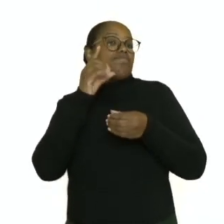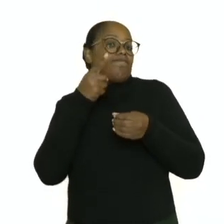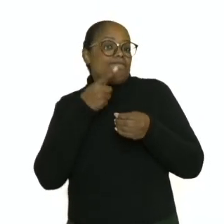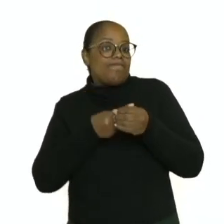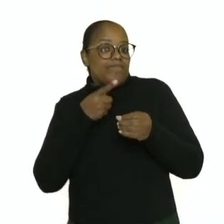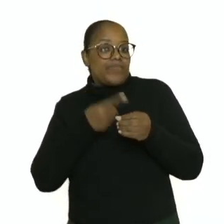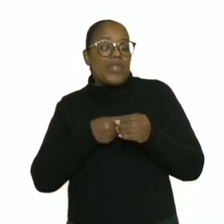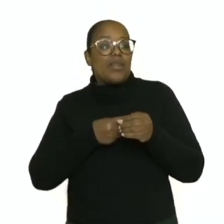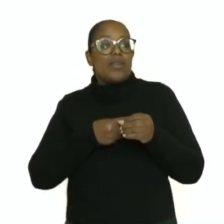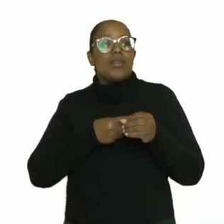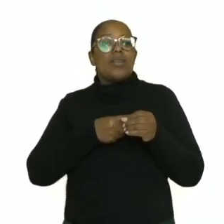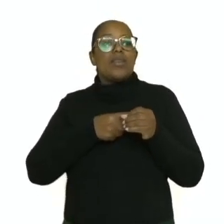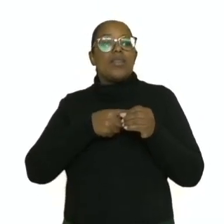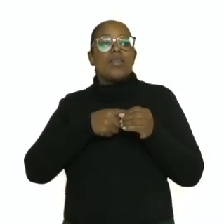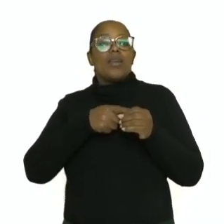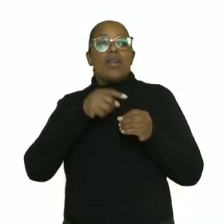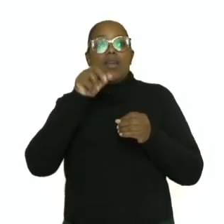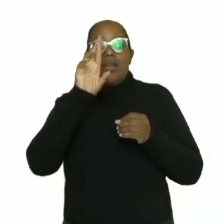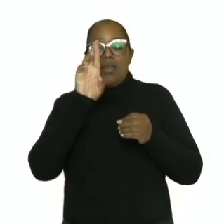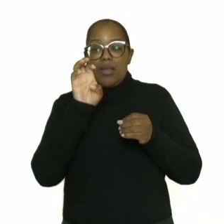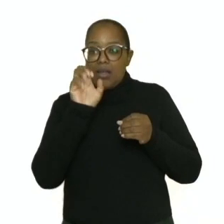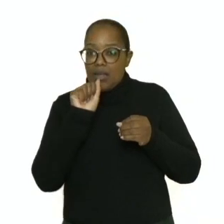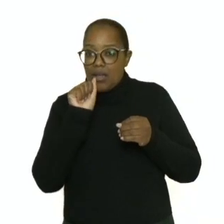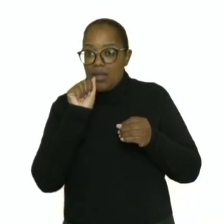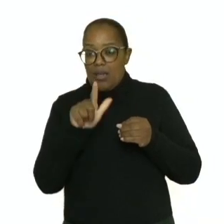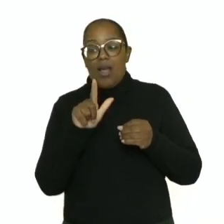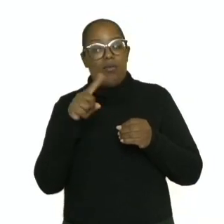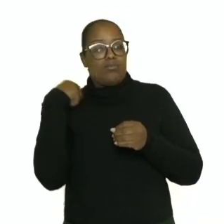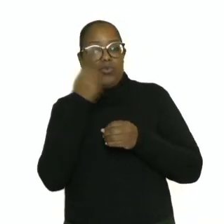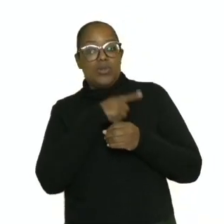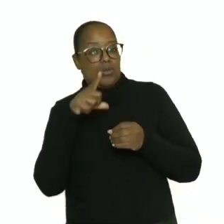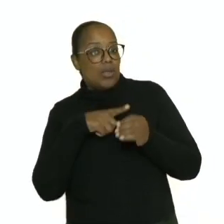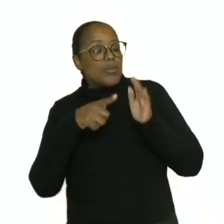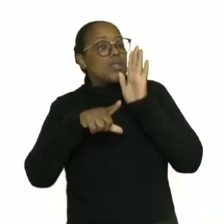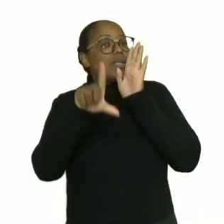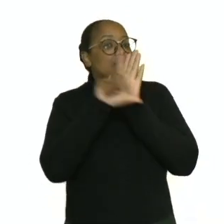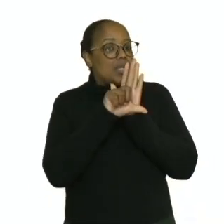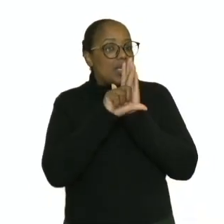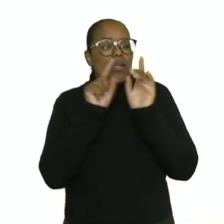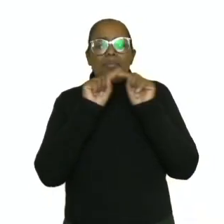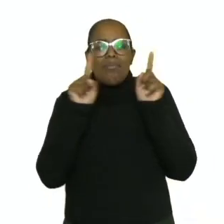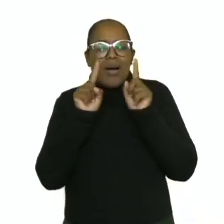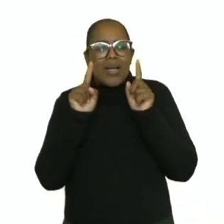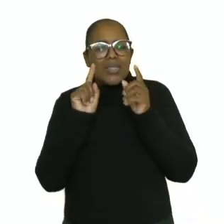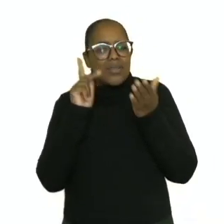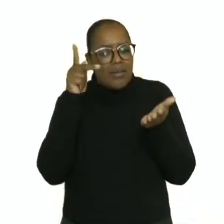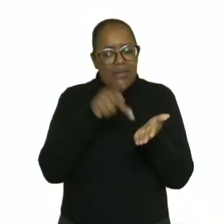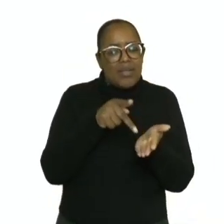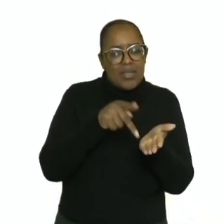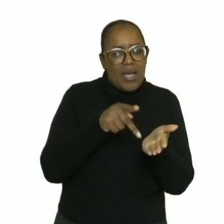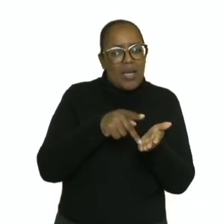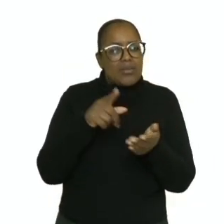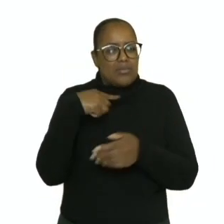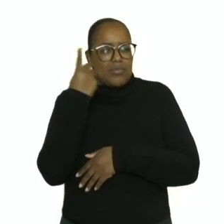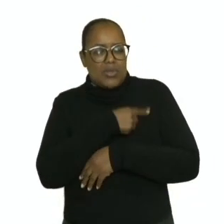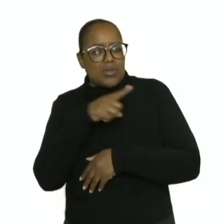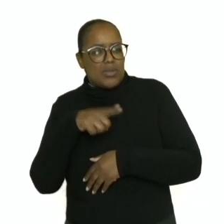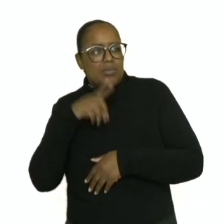escritos nas leis. Então, a gente tem isso nas leis, mas será que essa cidadania é real? A gente tem esses